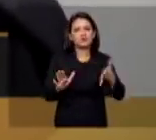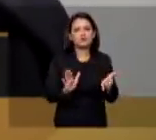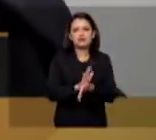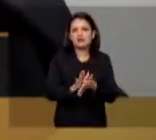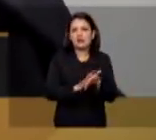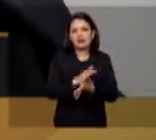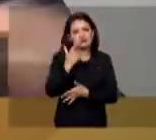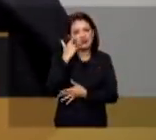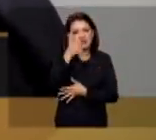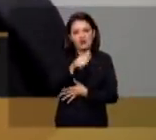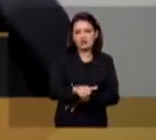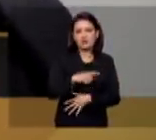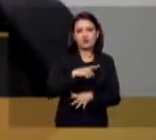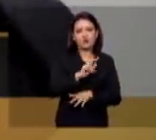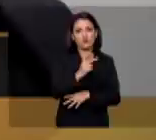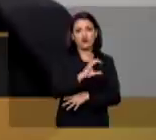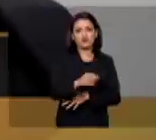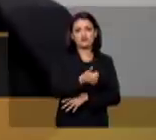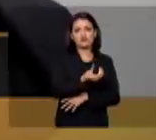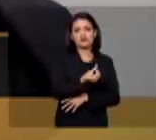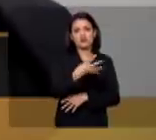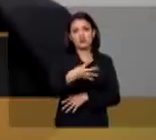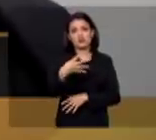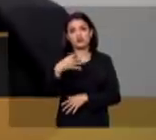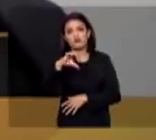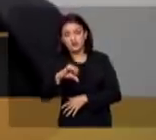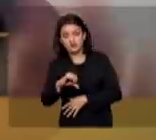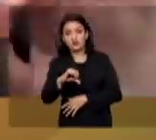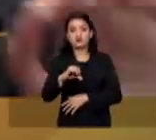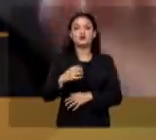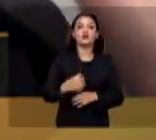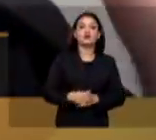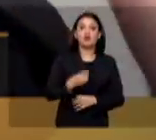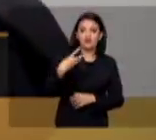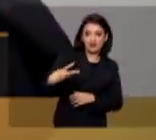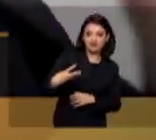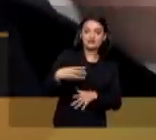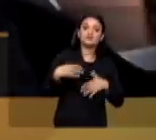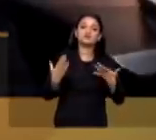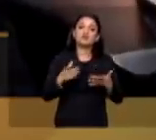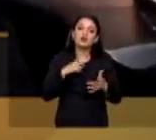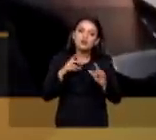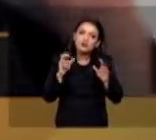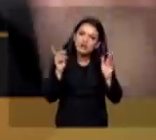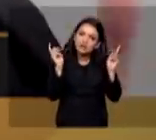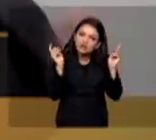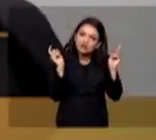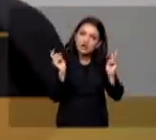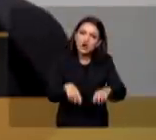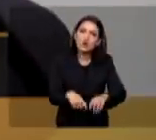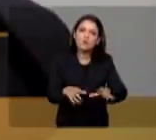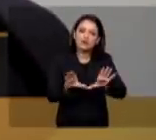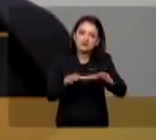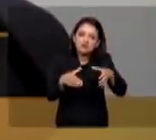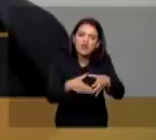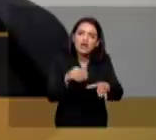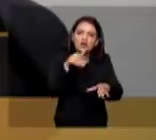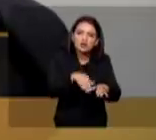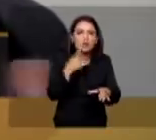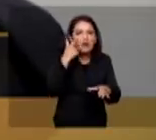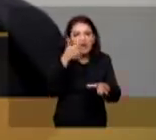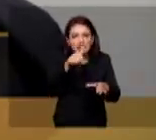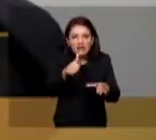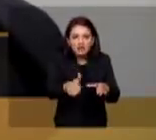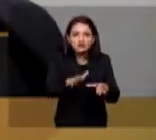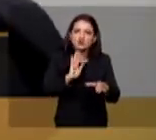impetração vinculado no HC 164.493. A turma, em sua legítima competência, analisou o mérito da questão